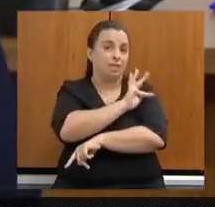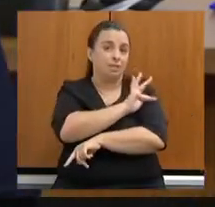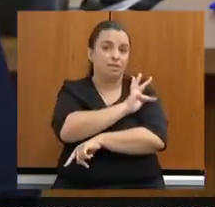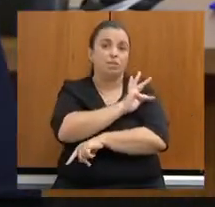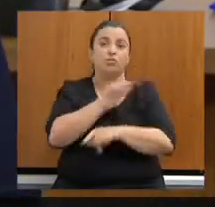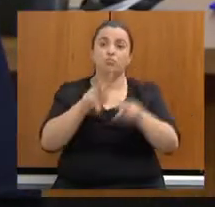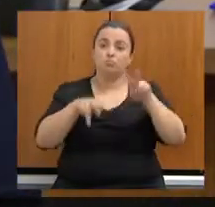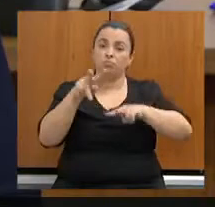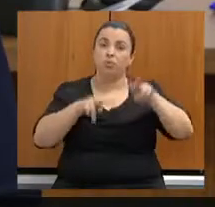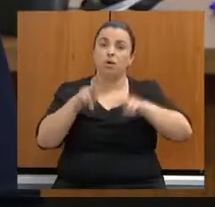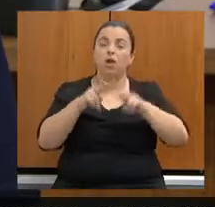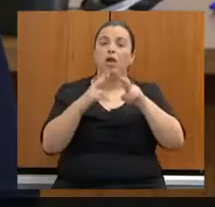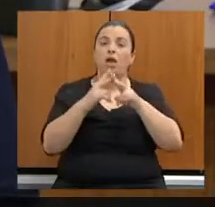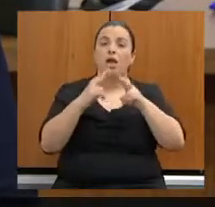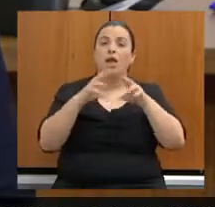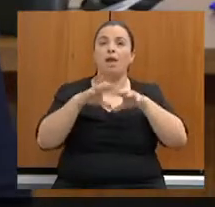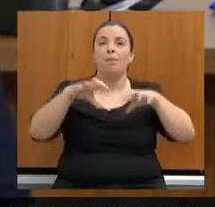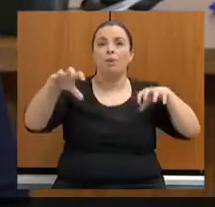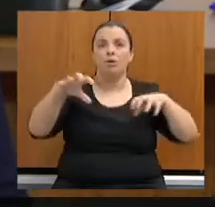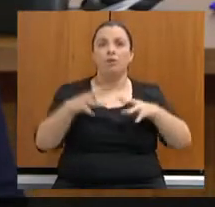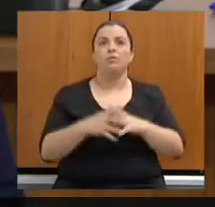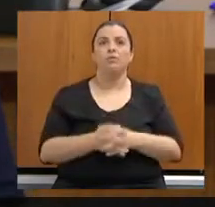E aí